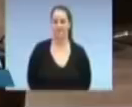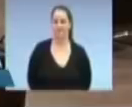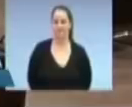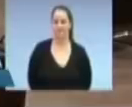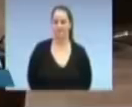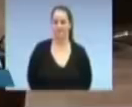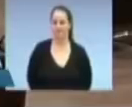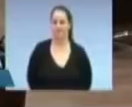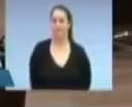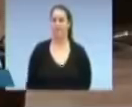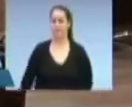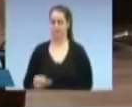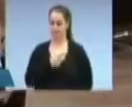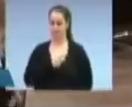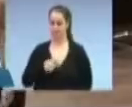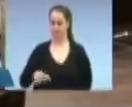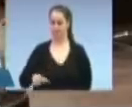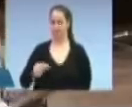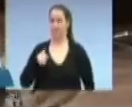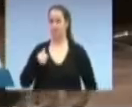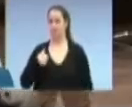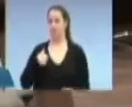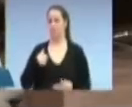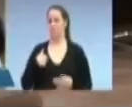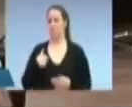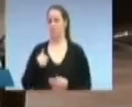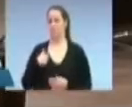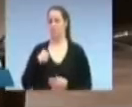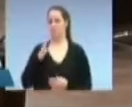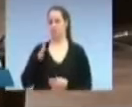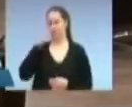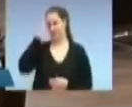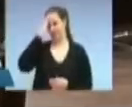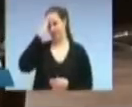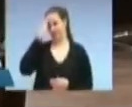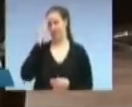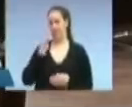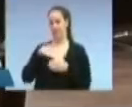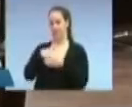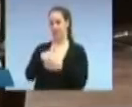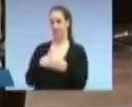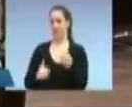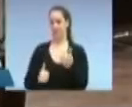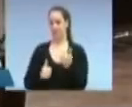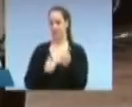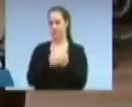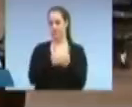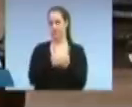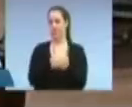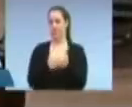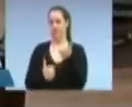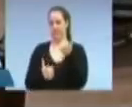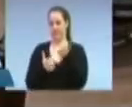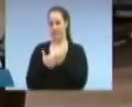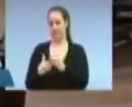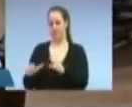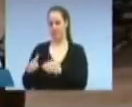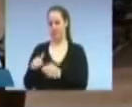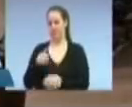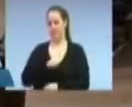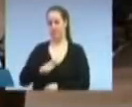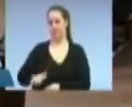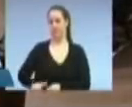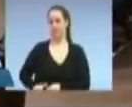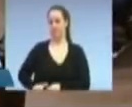imagens que ela deixa muito evidente que ela não quer ela se desvencilha desse toque é não autorizado